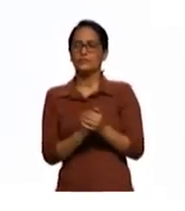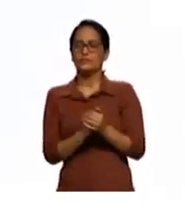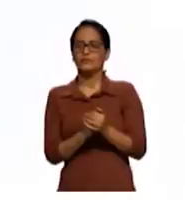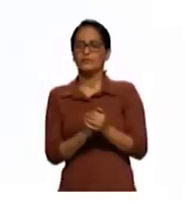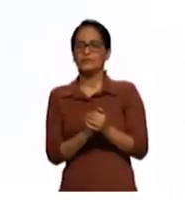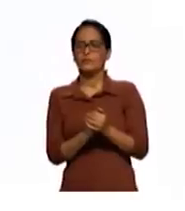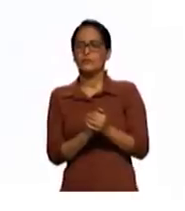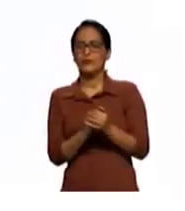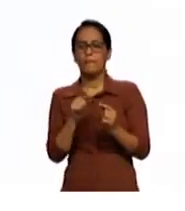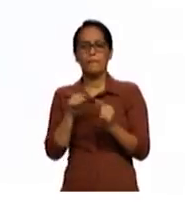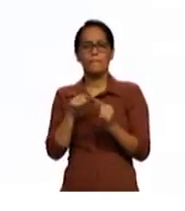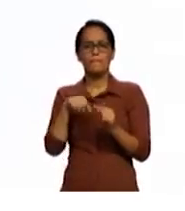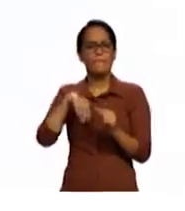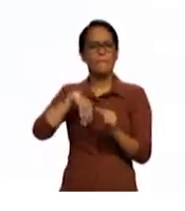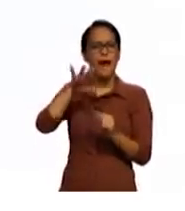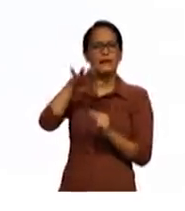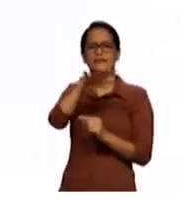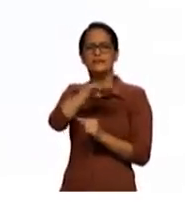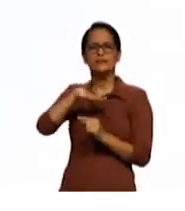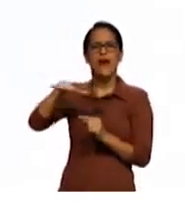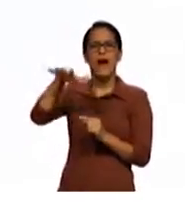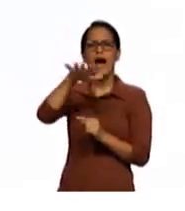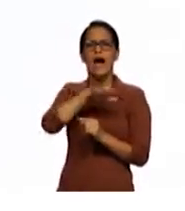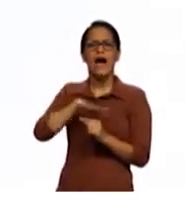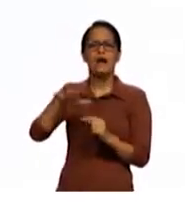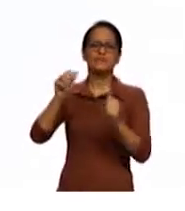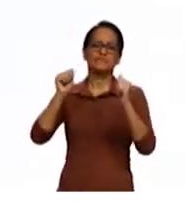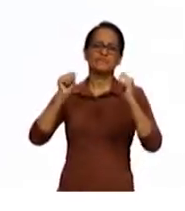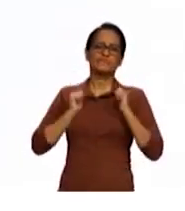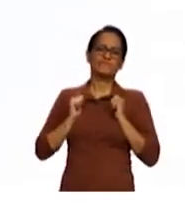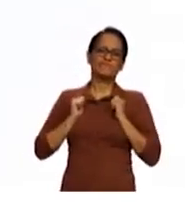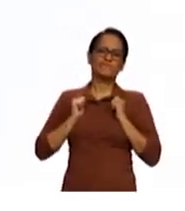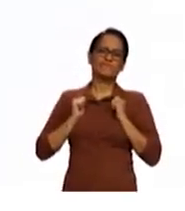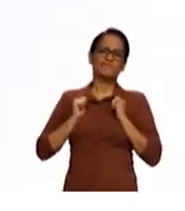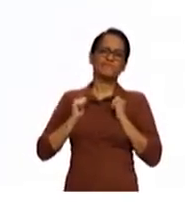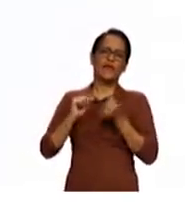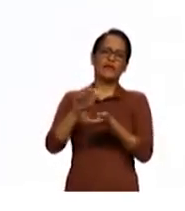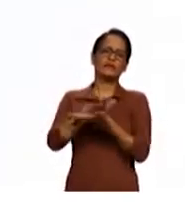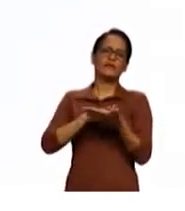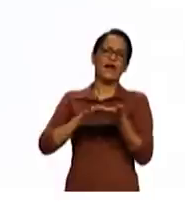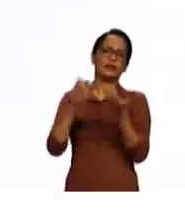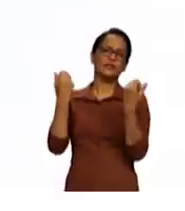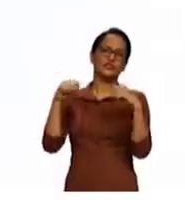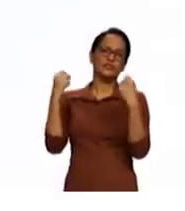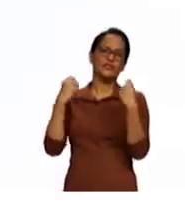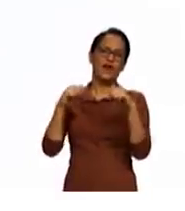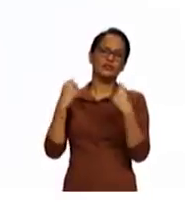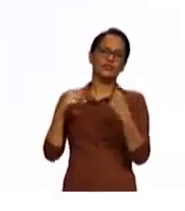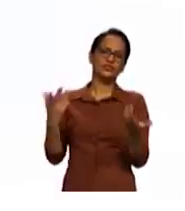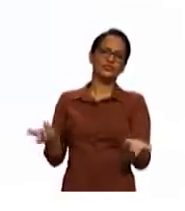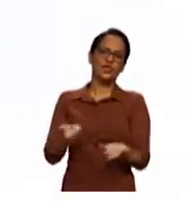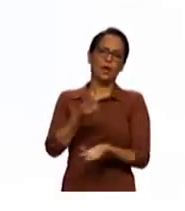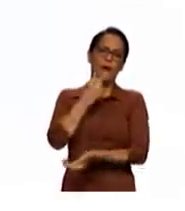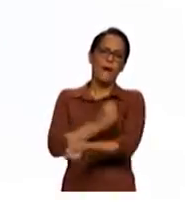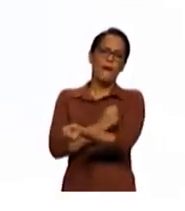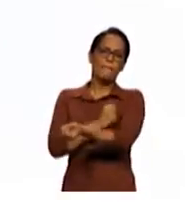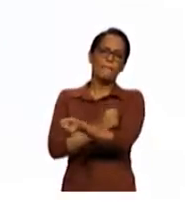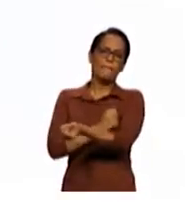onde a maior área vai ser o sedentário sem anabolizante, a menor área vai ser o com